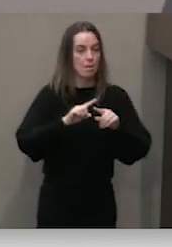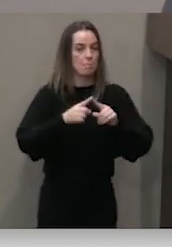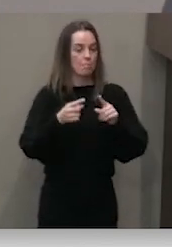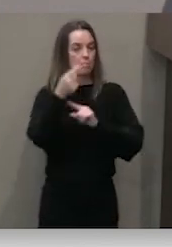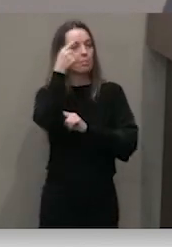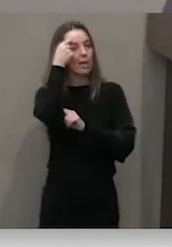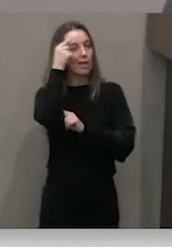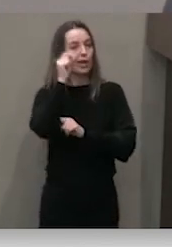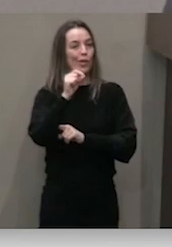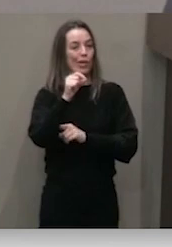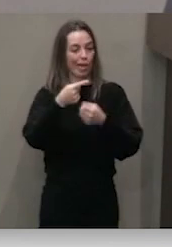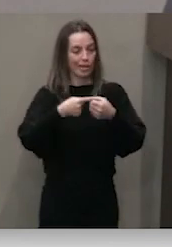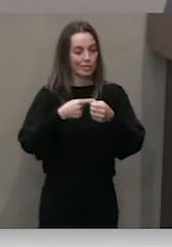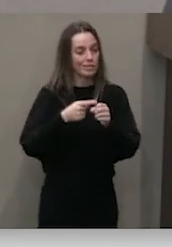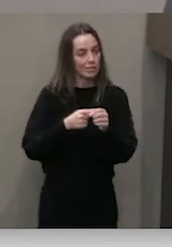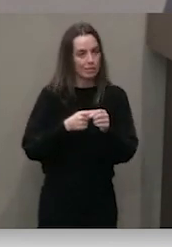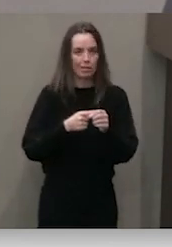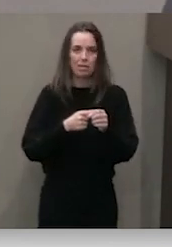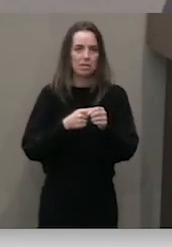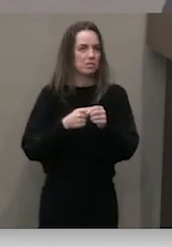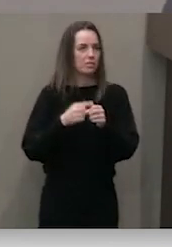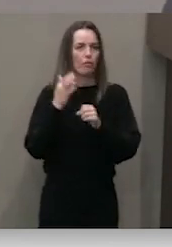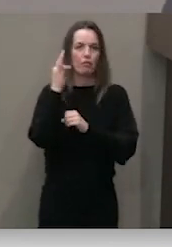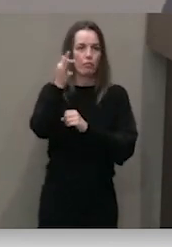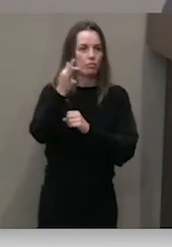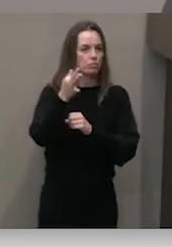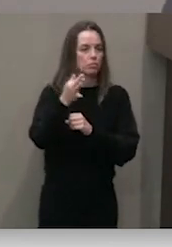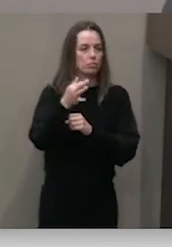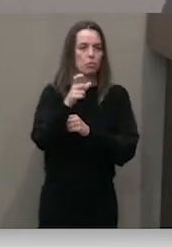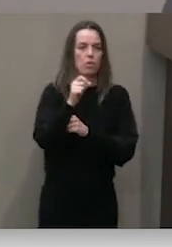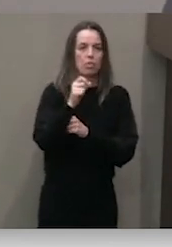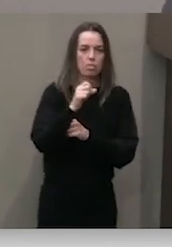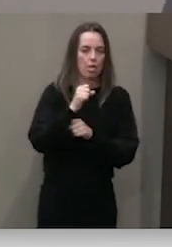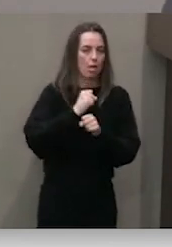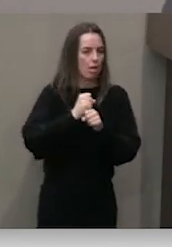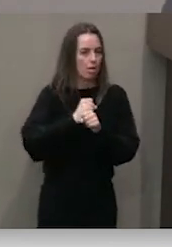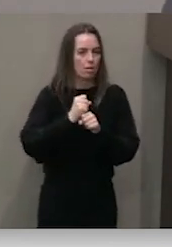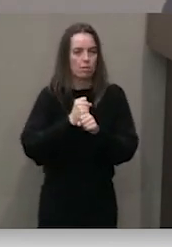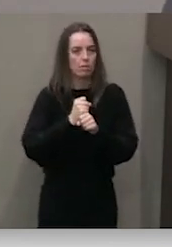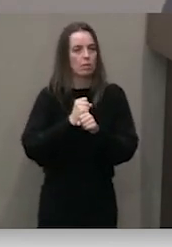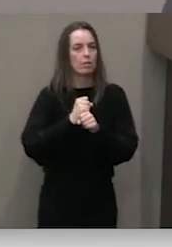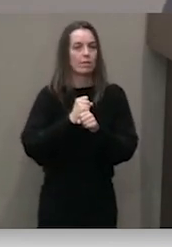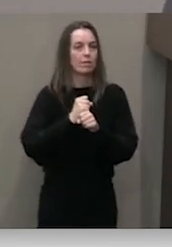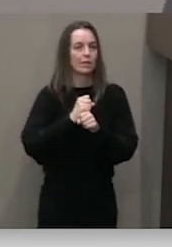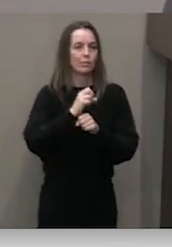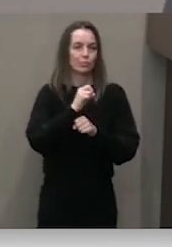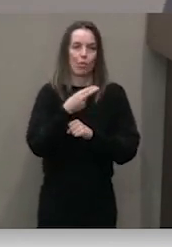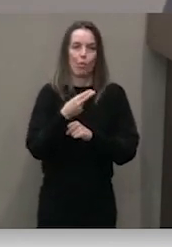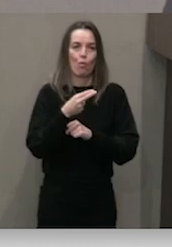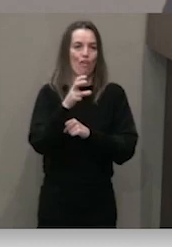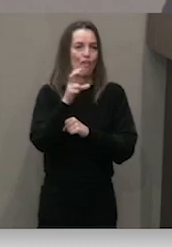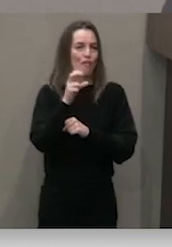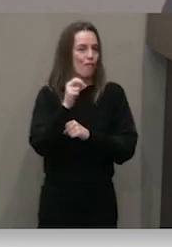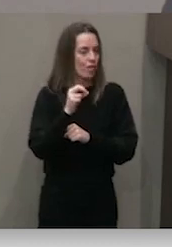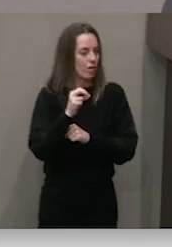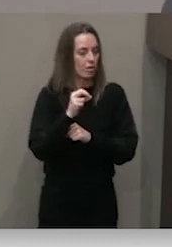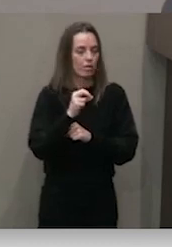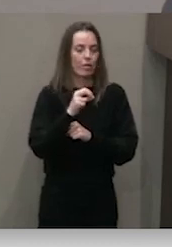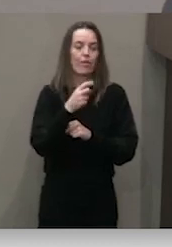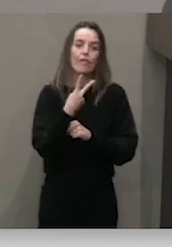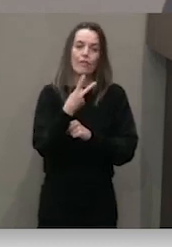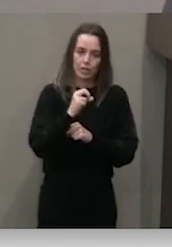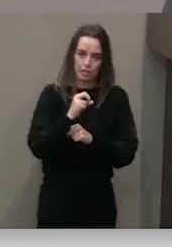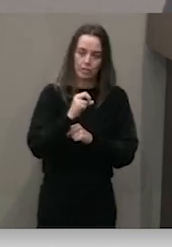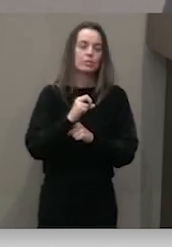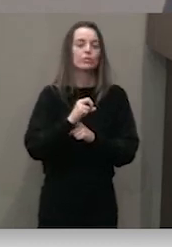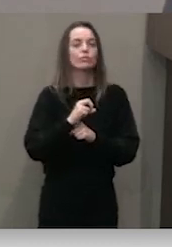que a cidade daqui a 10 anos, ou daqui, se for nessa média que a gente está levando para revisar o plano diretor, a cidade daqui a 20 anos vai estar diferente, ela precisa de